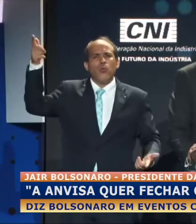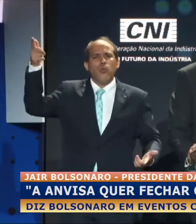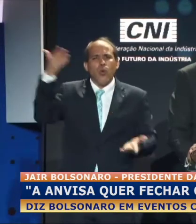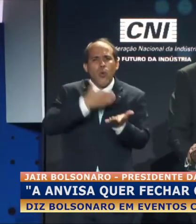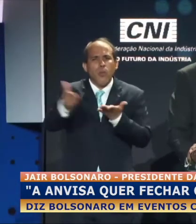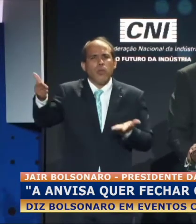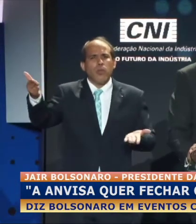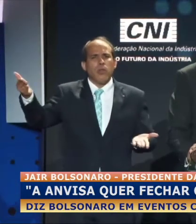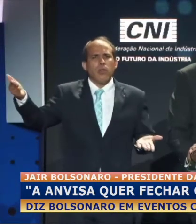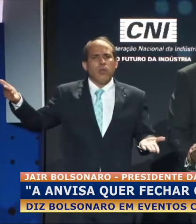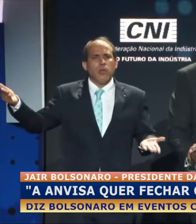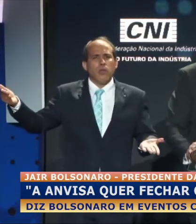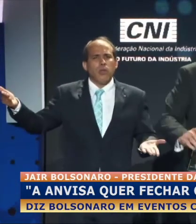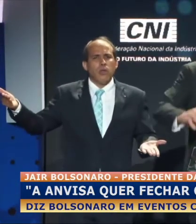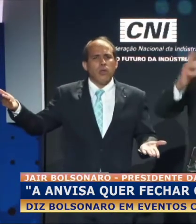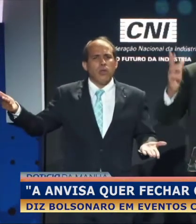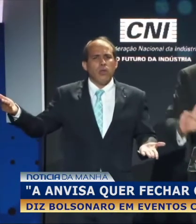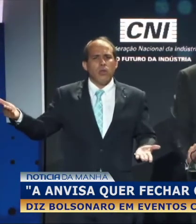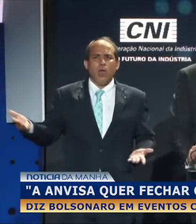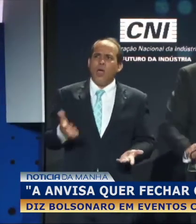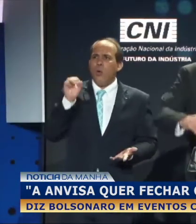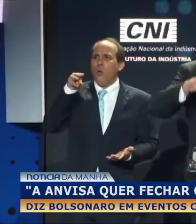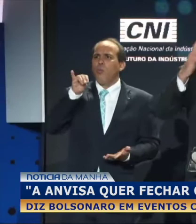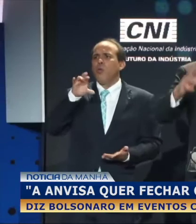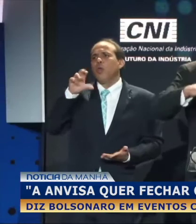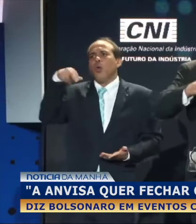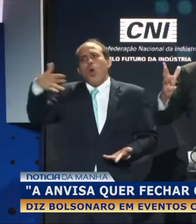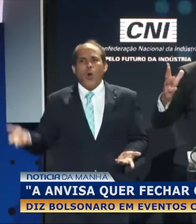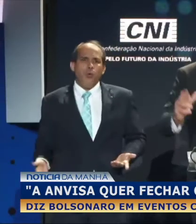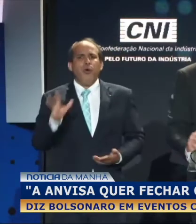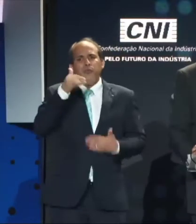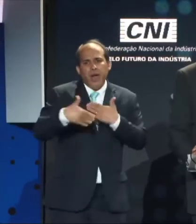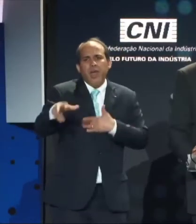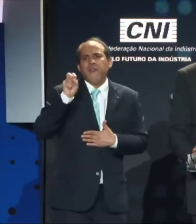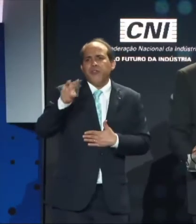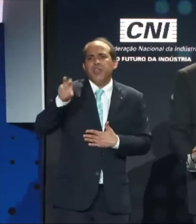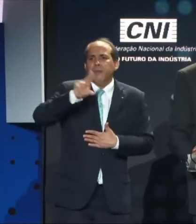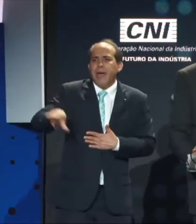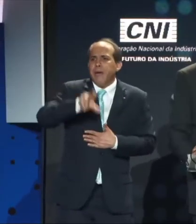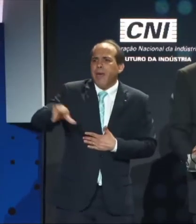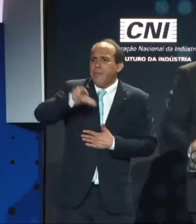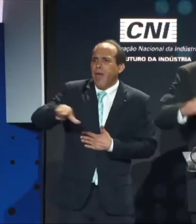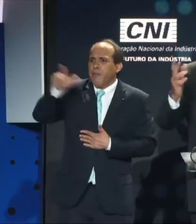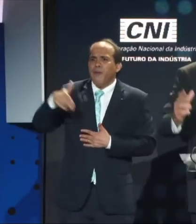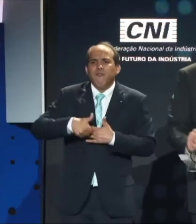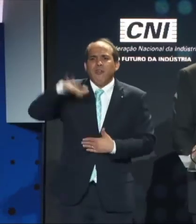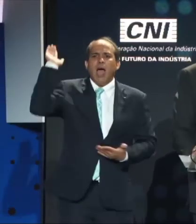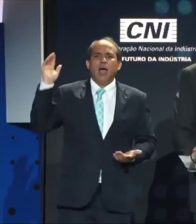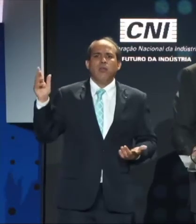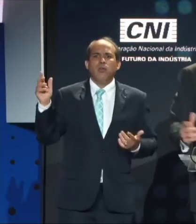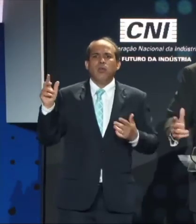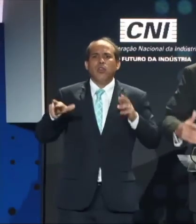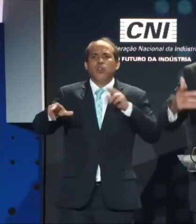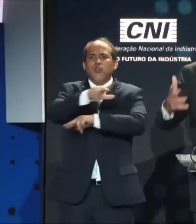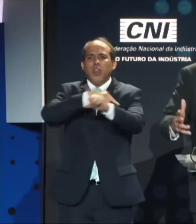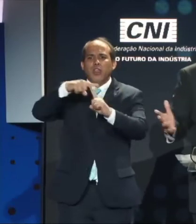começar esse negócio? Ah, o Omicron, vai ter um montão de vírus pela frente, um montão de variantes